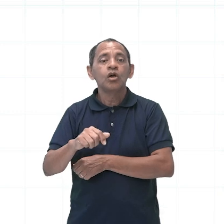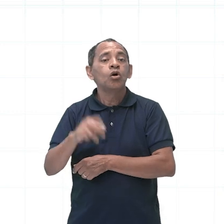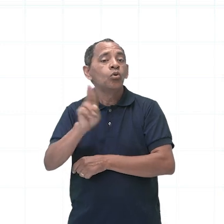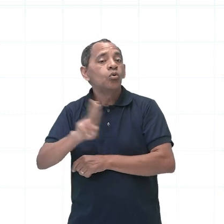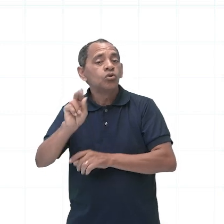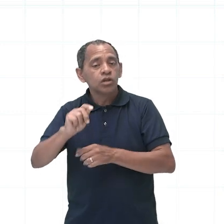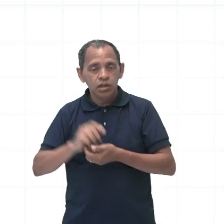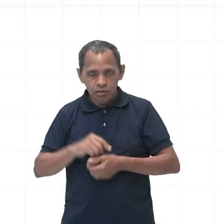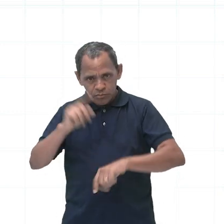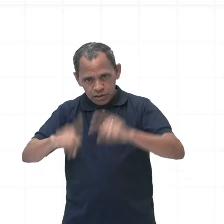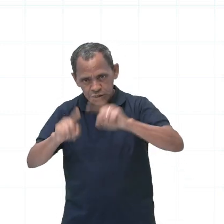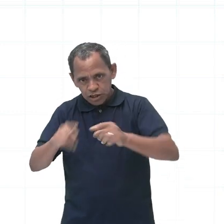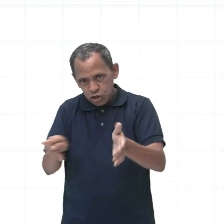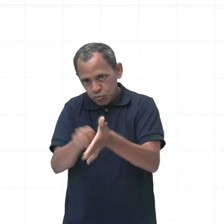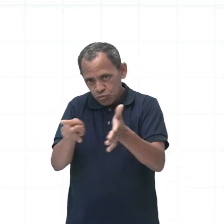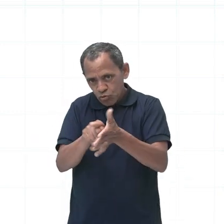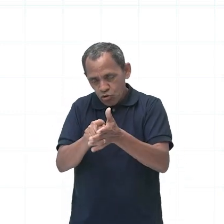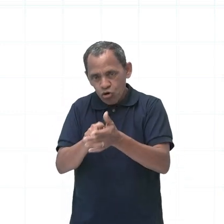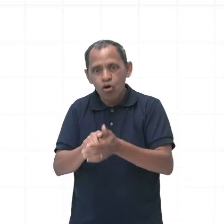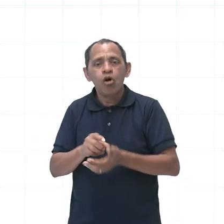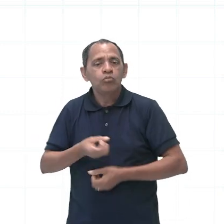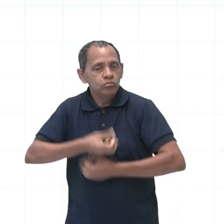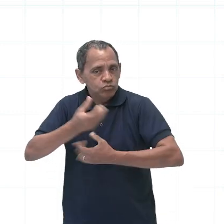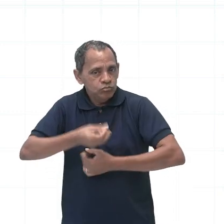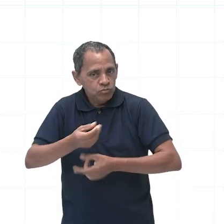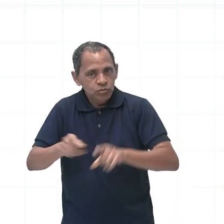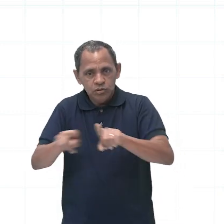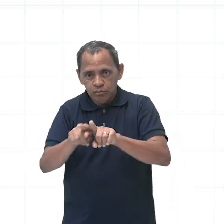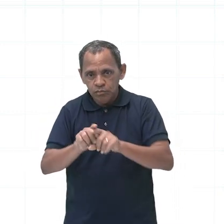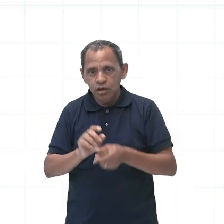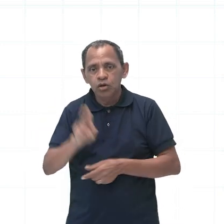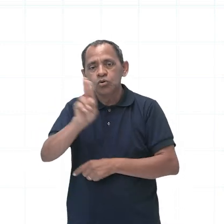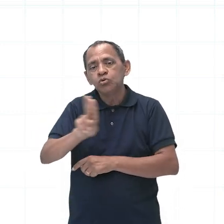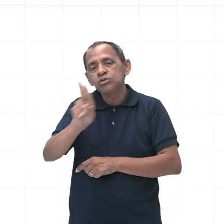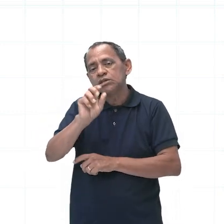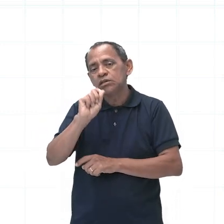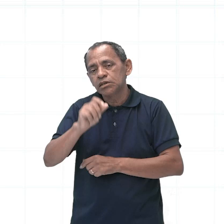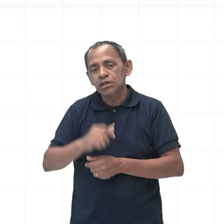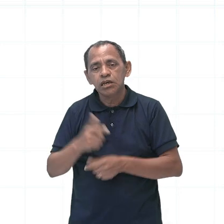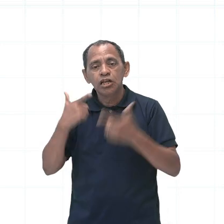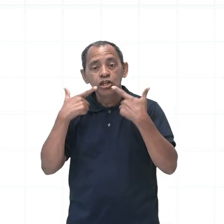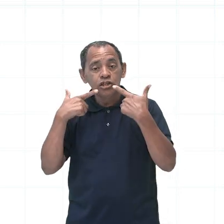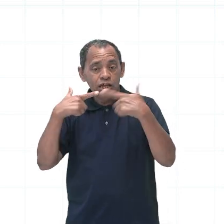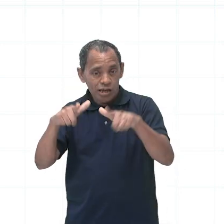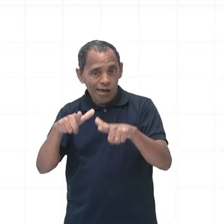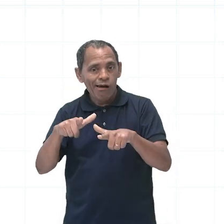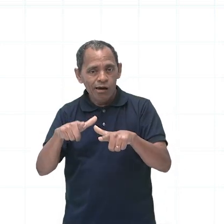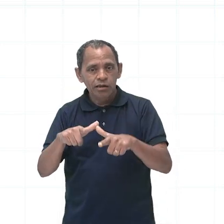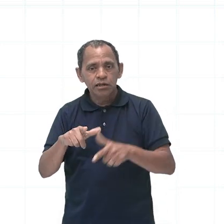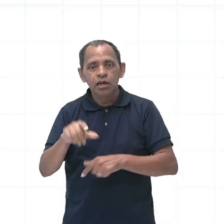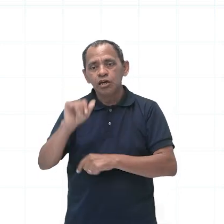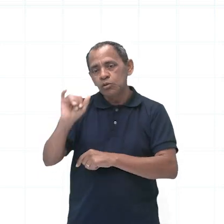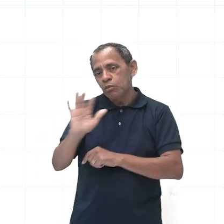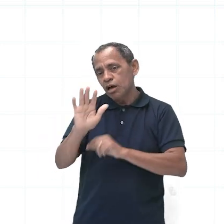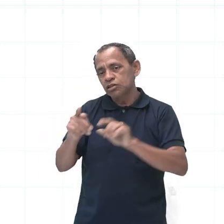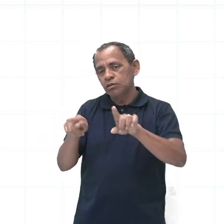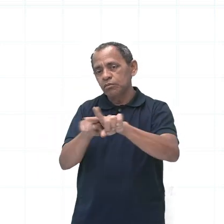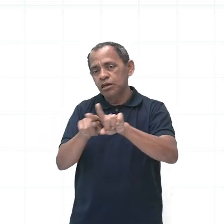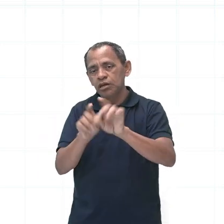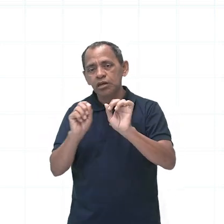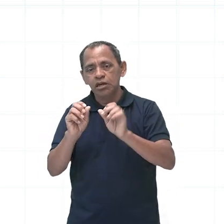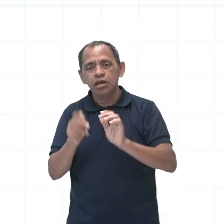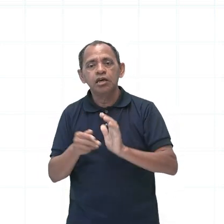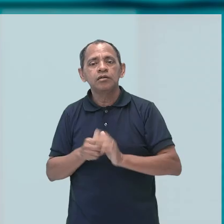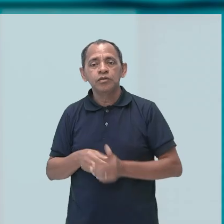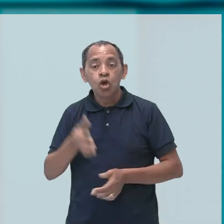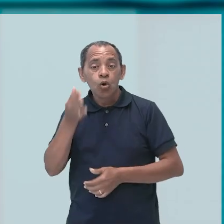da composição poética, utilizando linguagem literária. É, portanto, também um poema com presença de